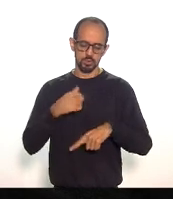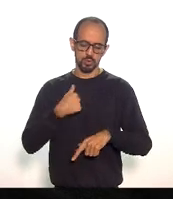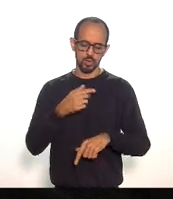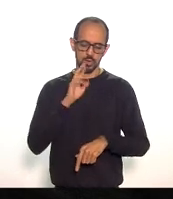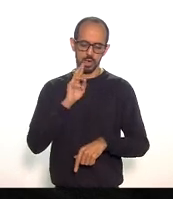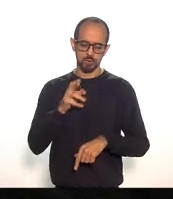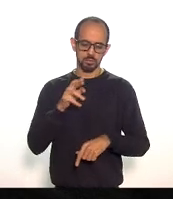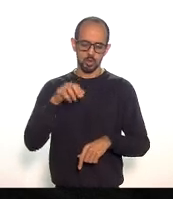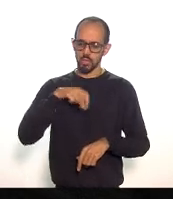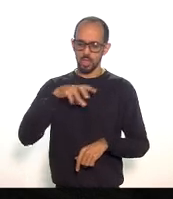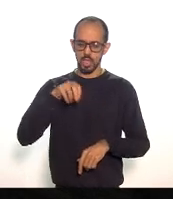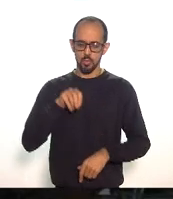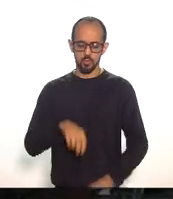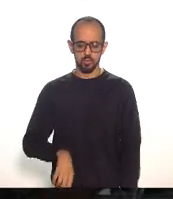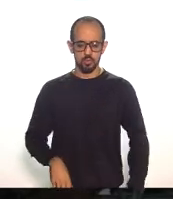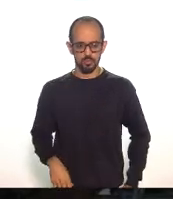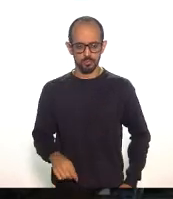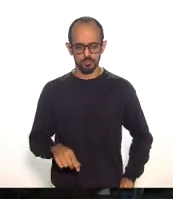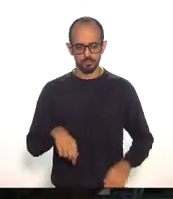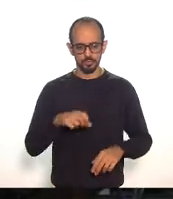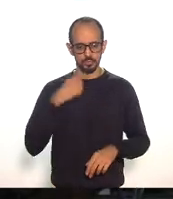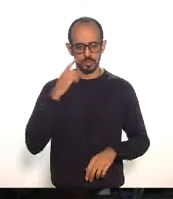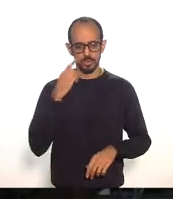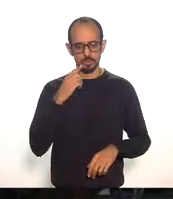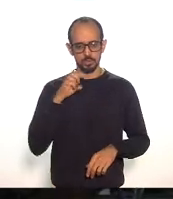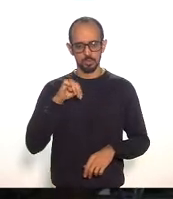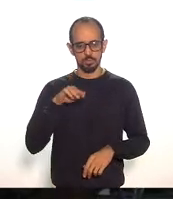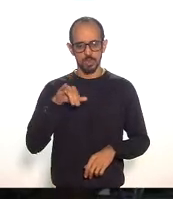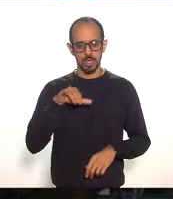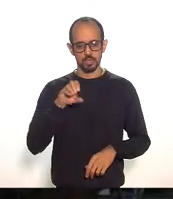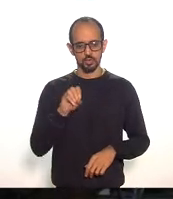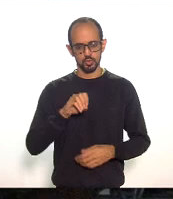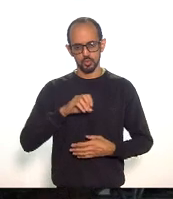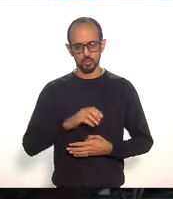o meu voto é não. Deputado Márcio Pacheco.